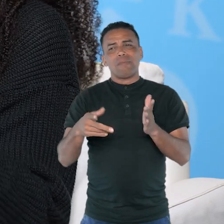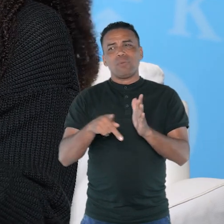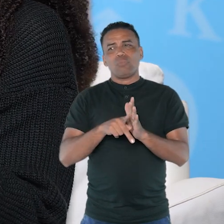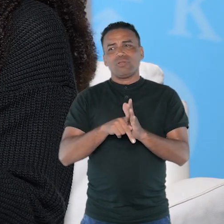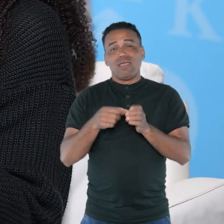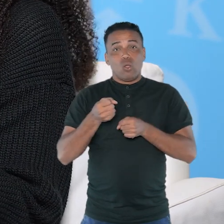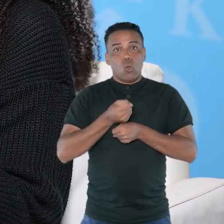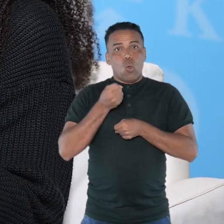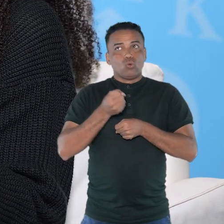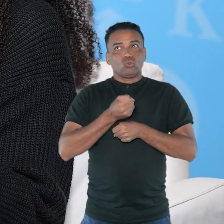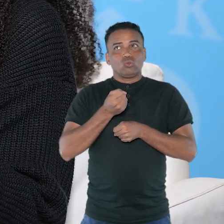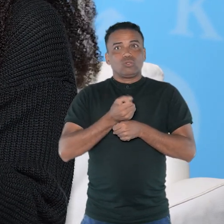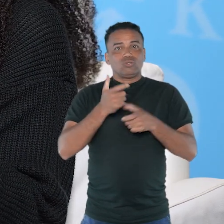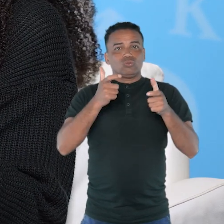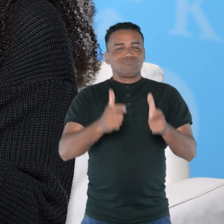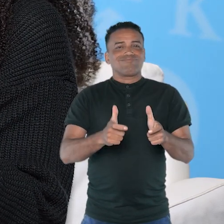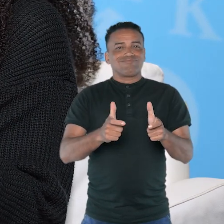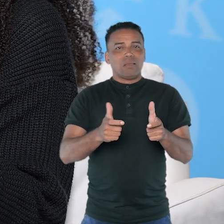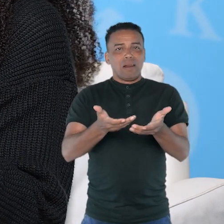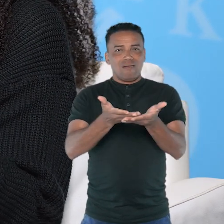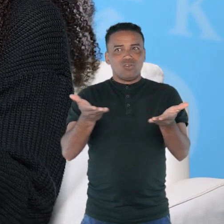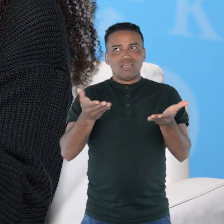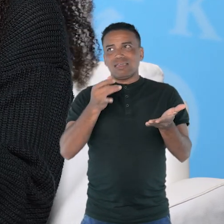epistemicamente construído para você...